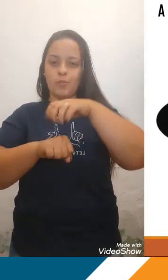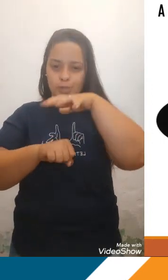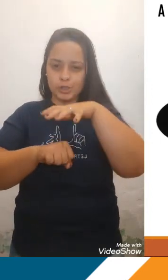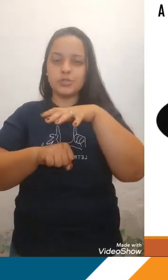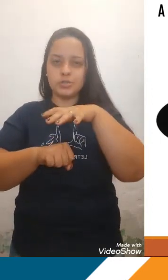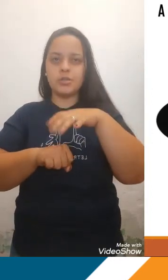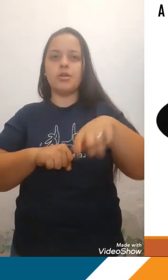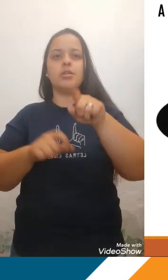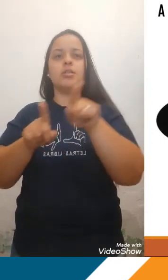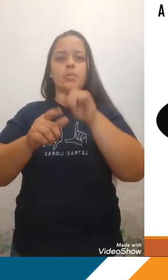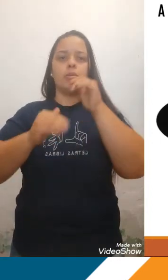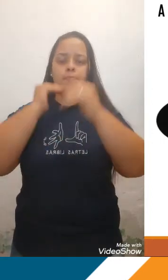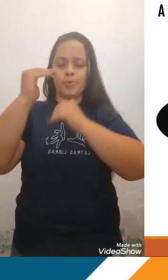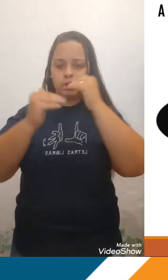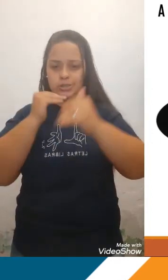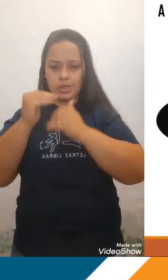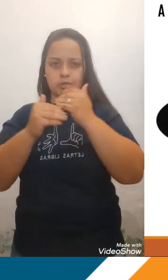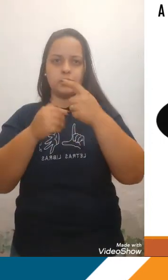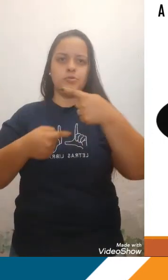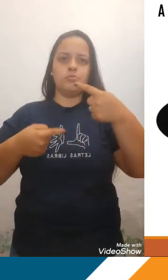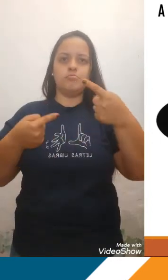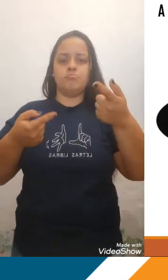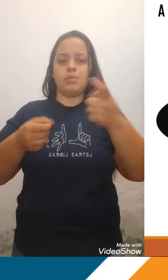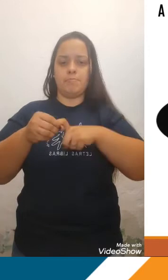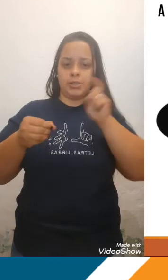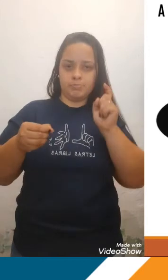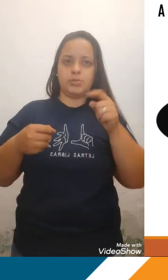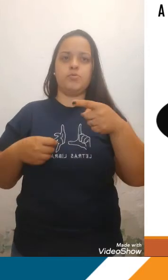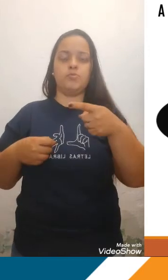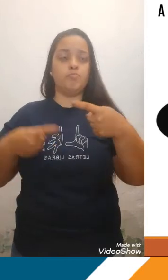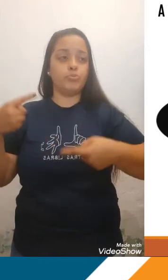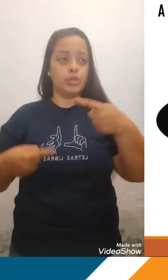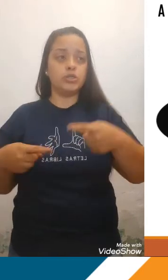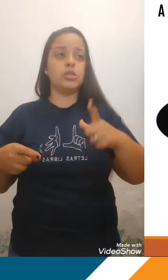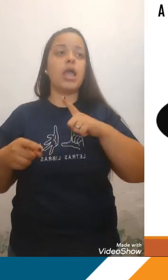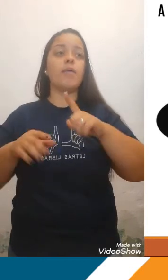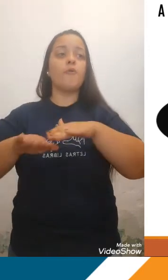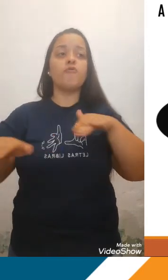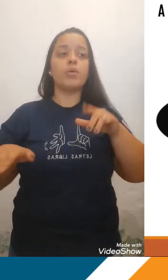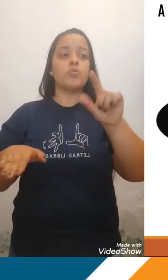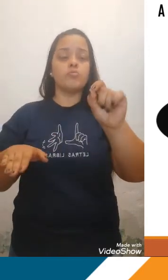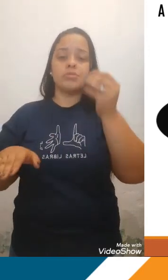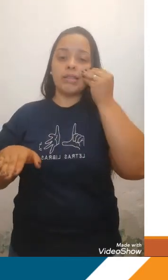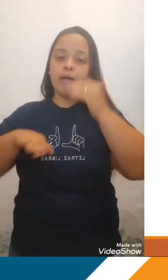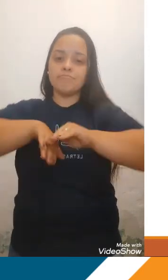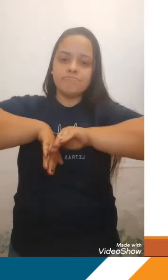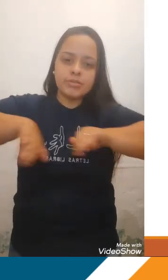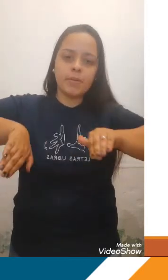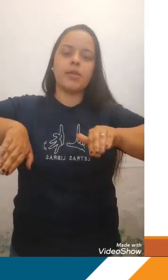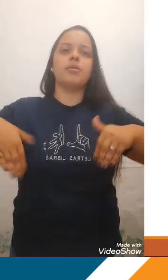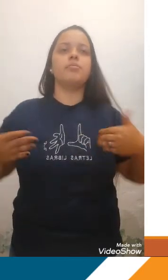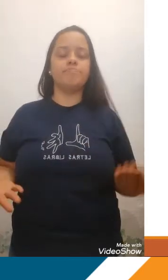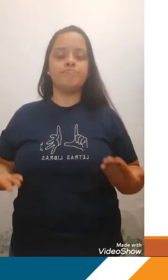e sabendo dos processos de emancipação das 13 colônias inglesas, organizarão um movimento de separação. Nesta